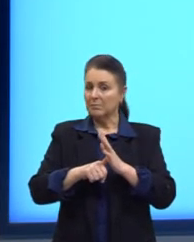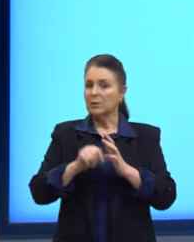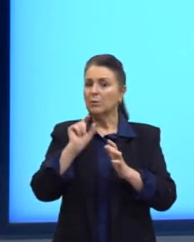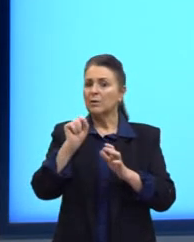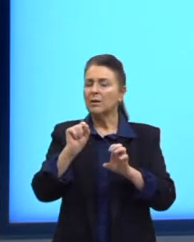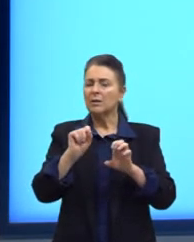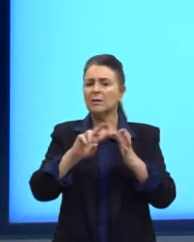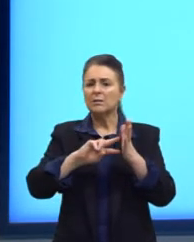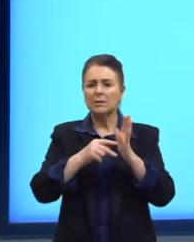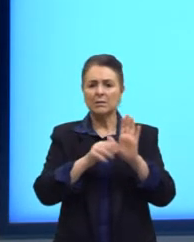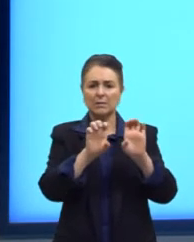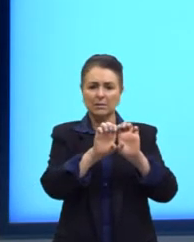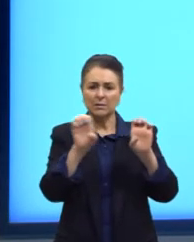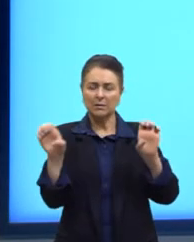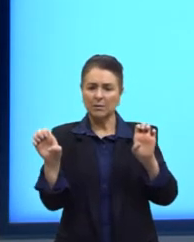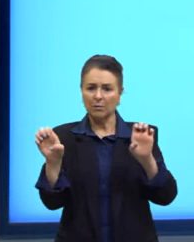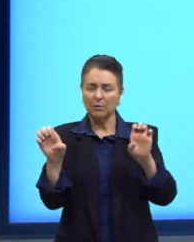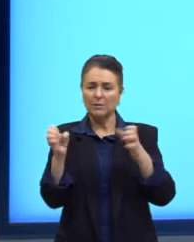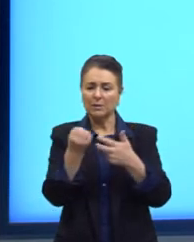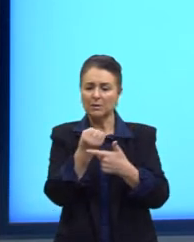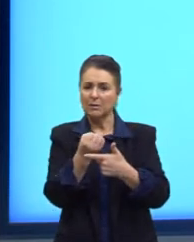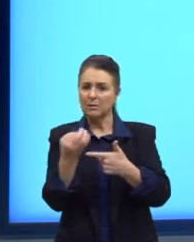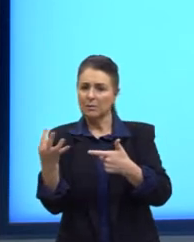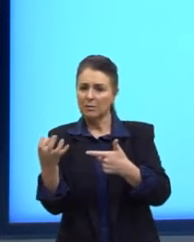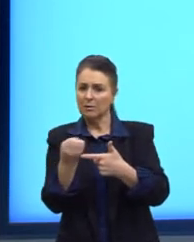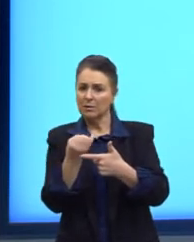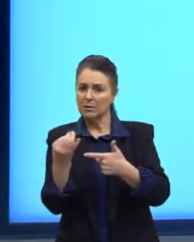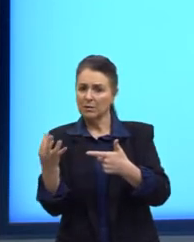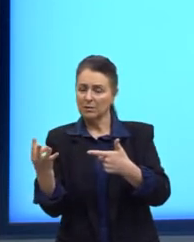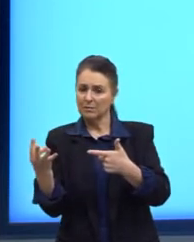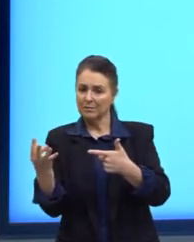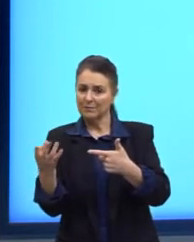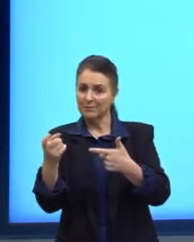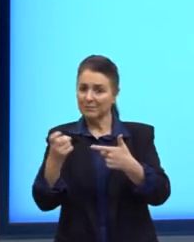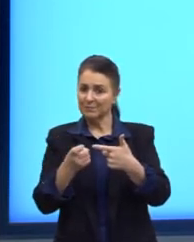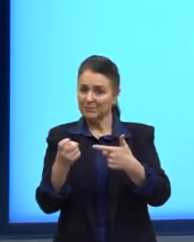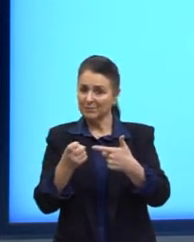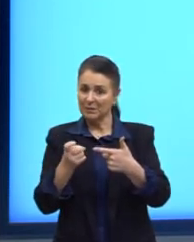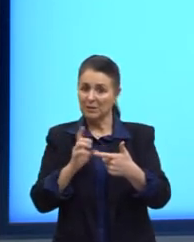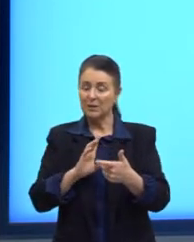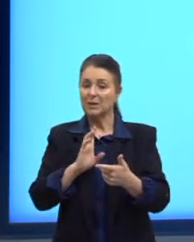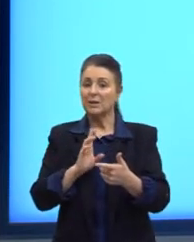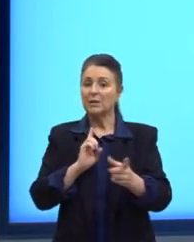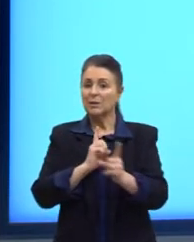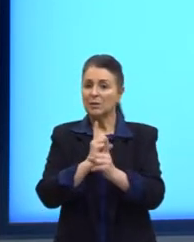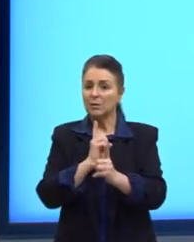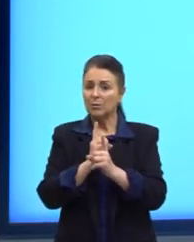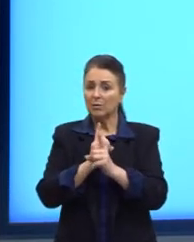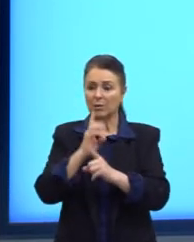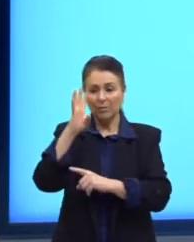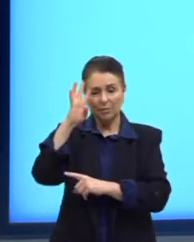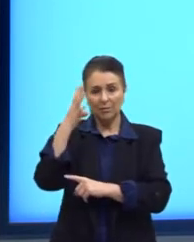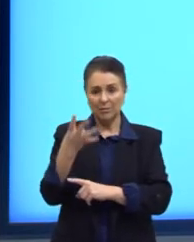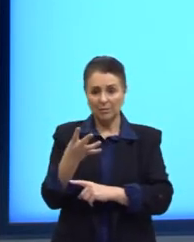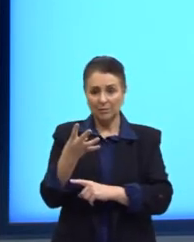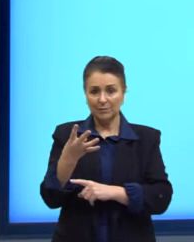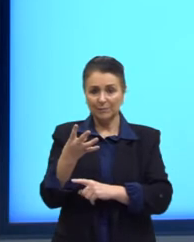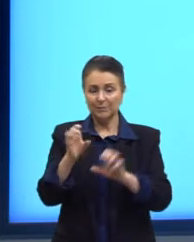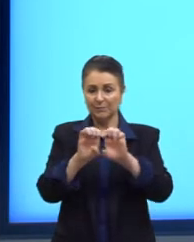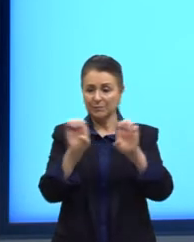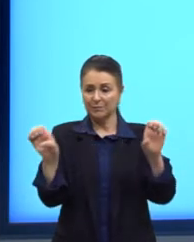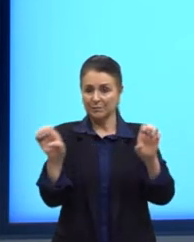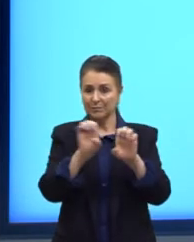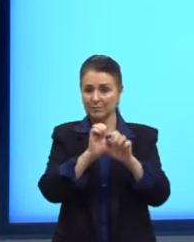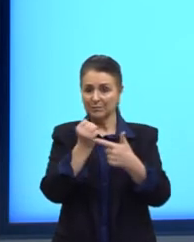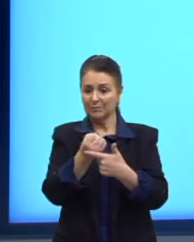as equações logarítmicas encontrar soluções de uma equação logarítmica exige o domínio